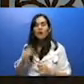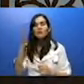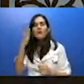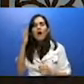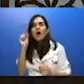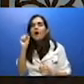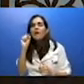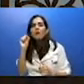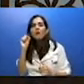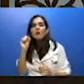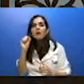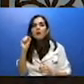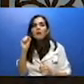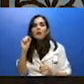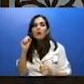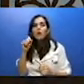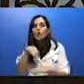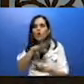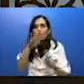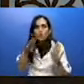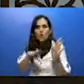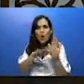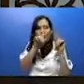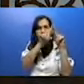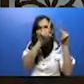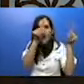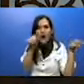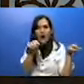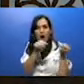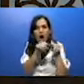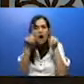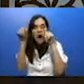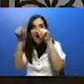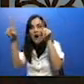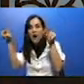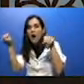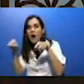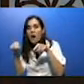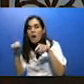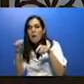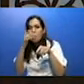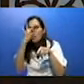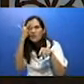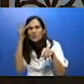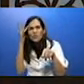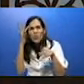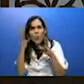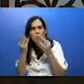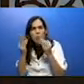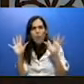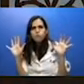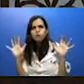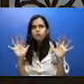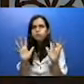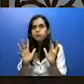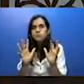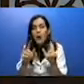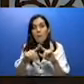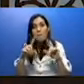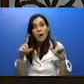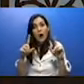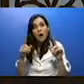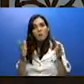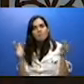destingue olha todas essas todas essas figuras elas tem bastante pessoas mas eu quero alguma coisa em